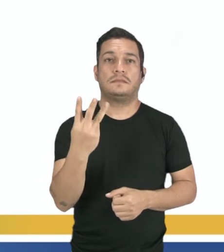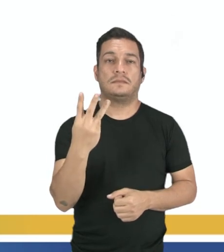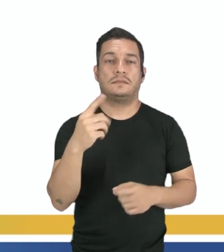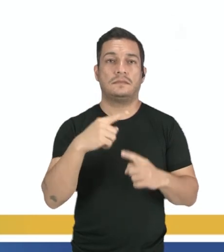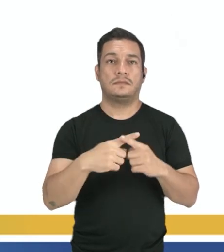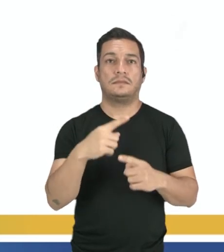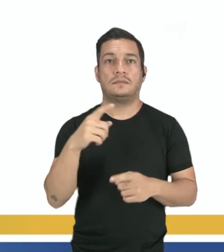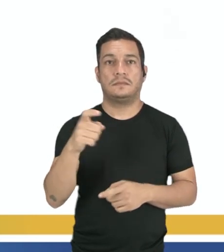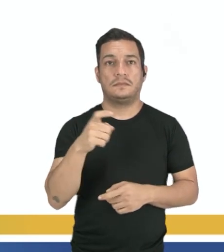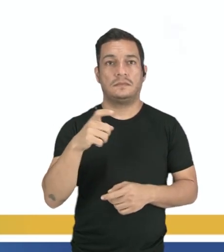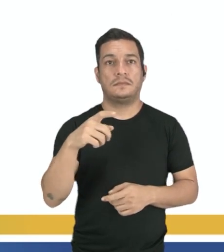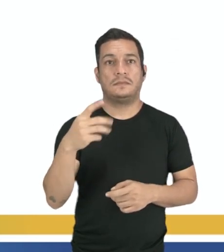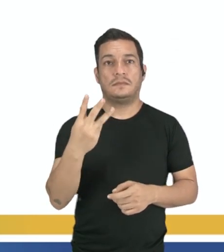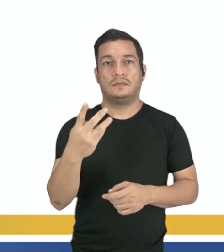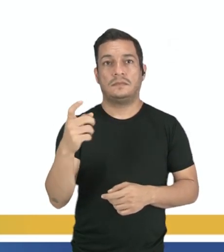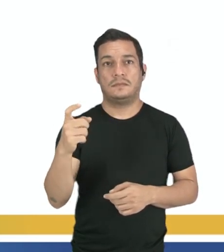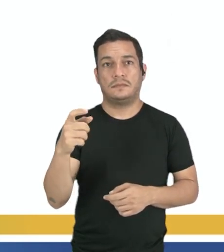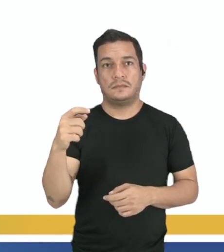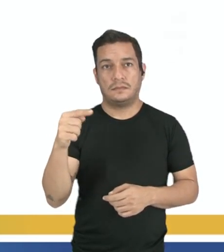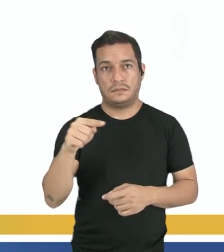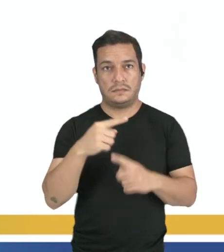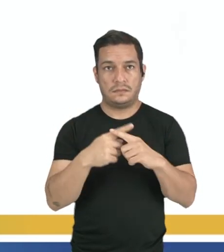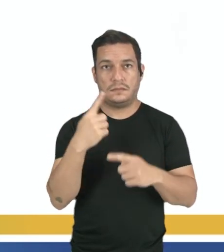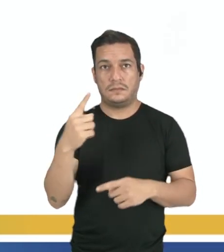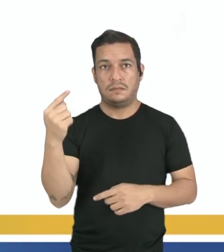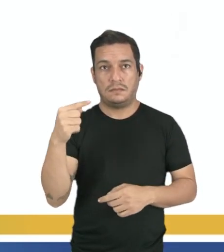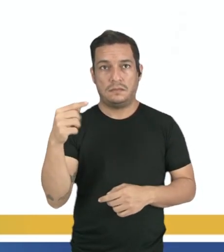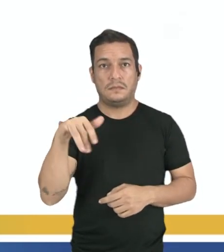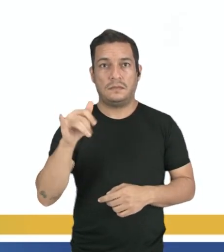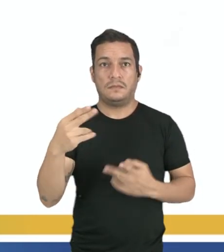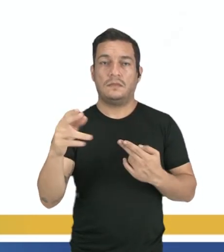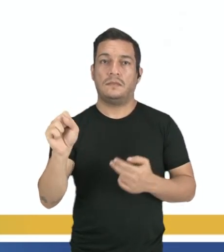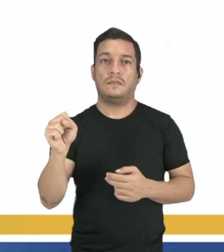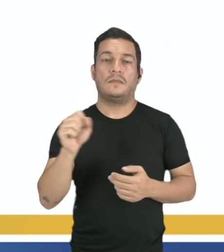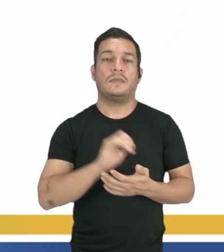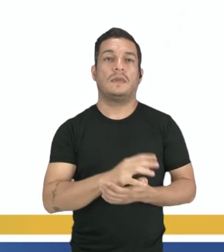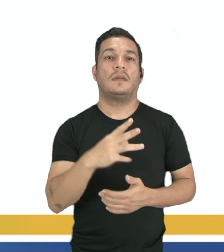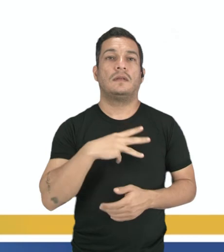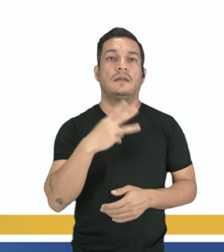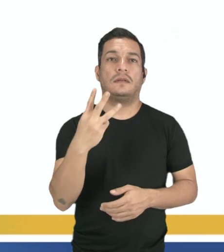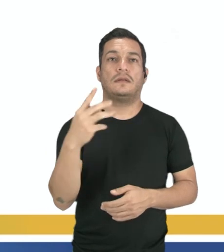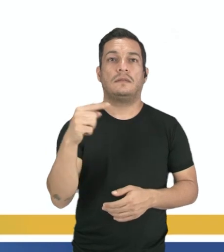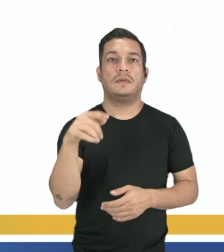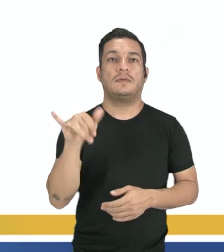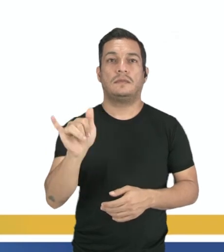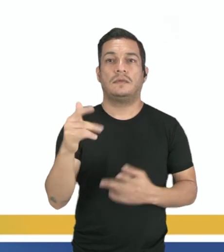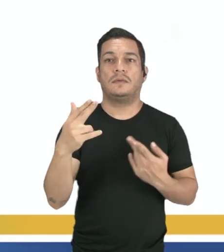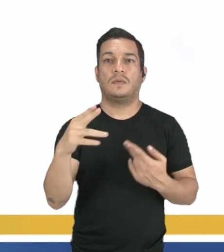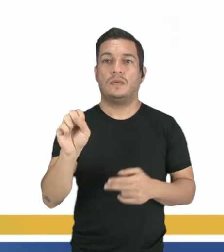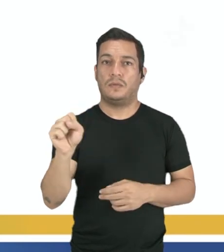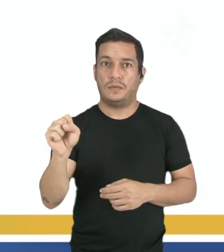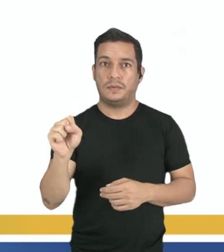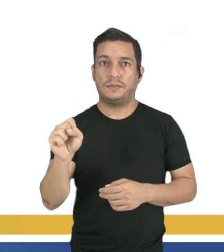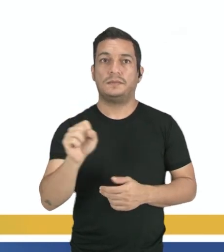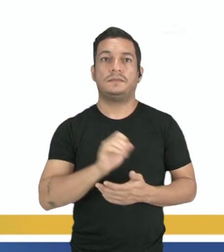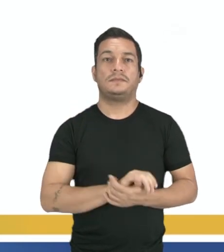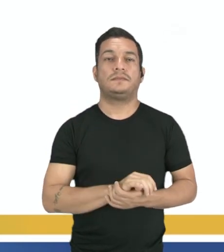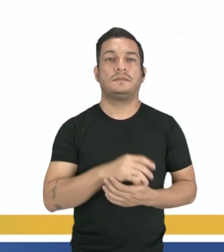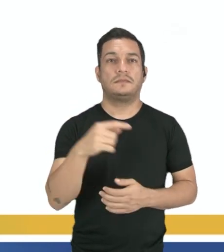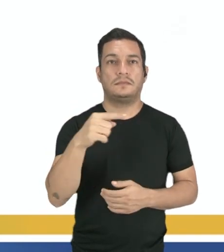3 vezes x vai virar 3 vezes 1 menos y igual a 8. Então, nós teremos 3 menos y igual a